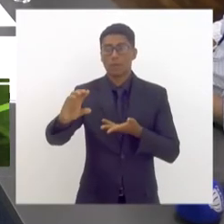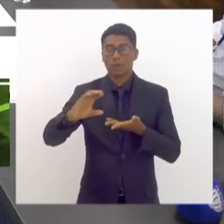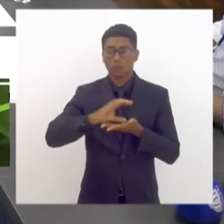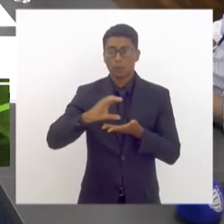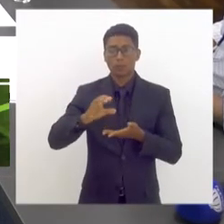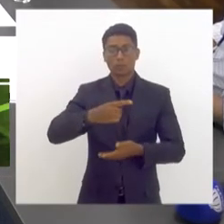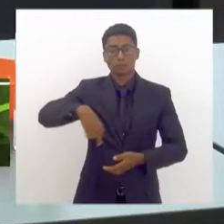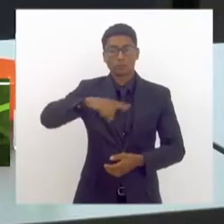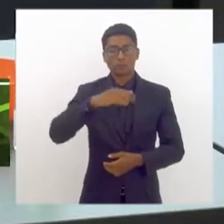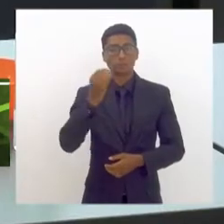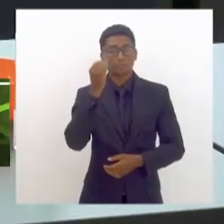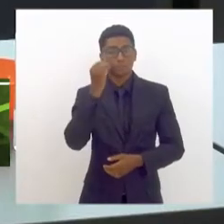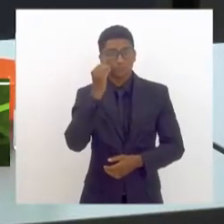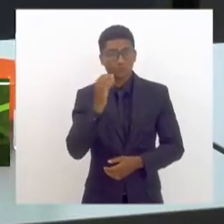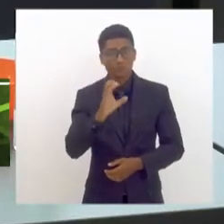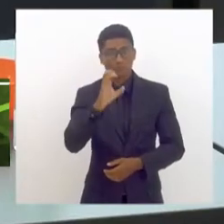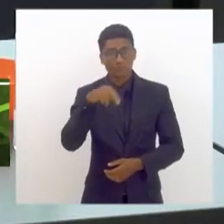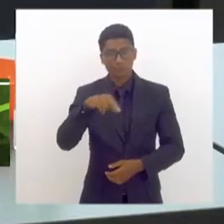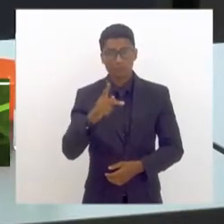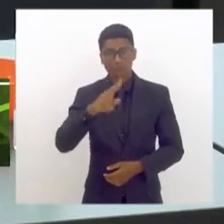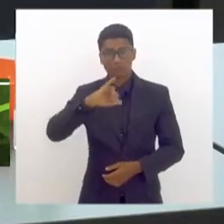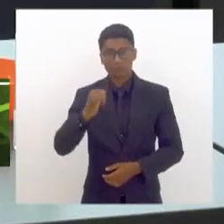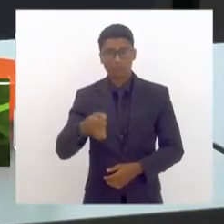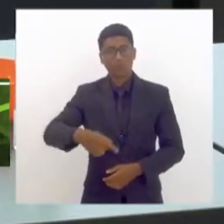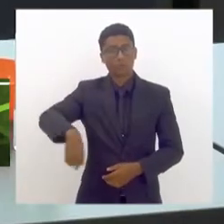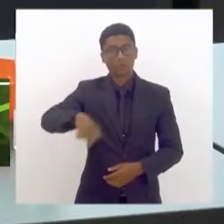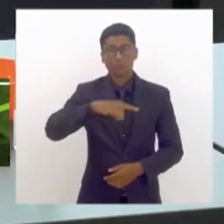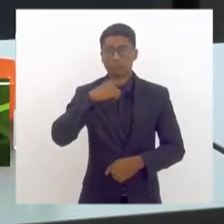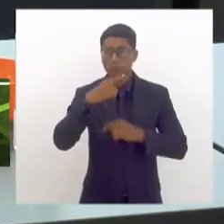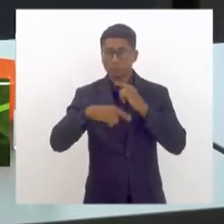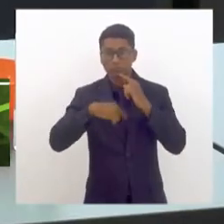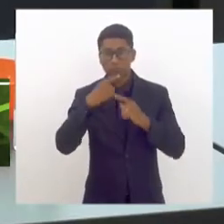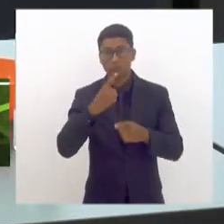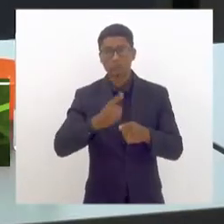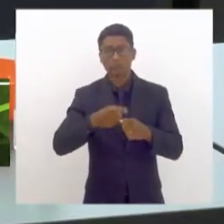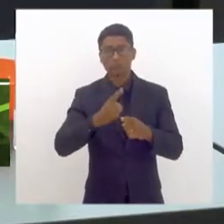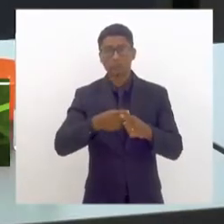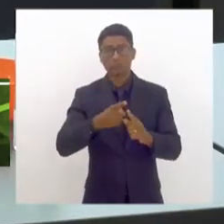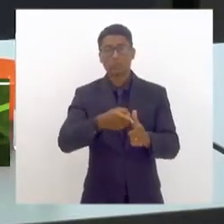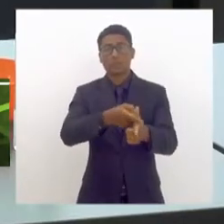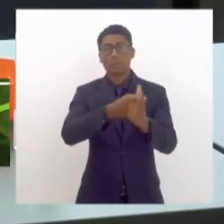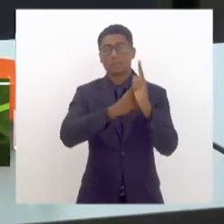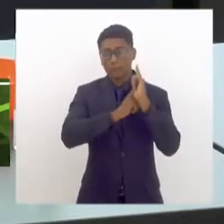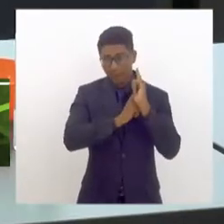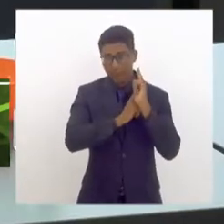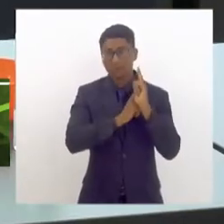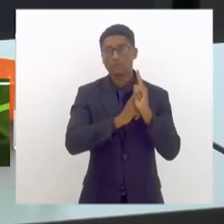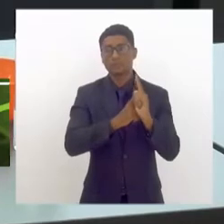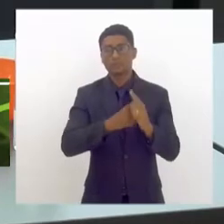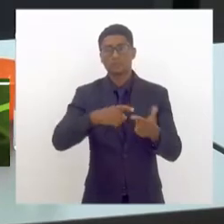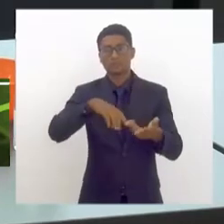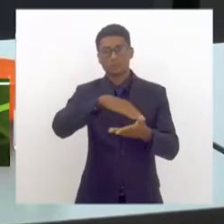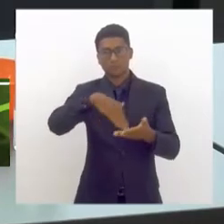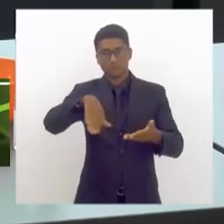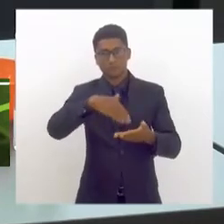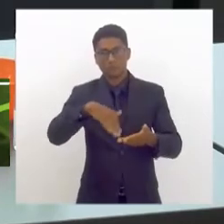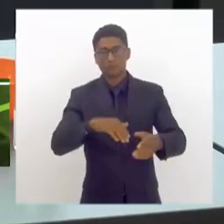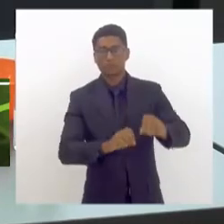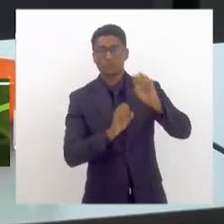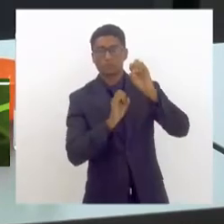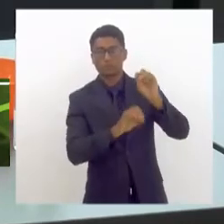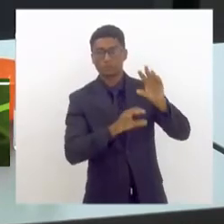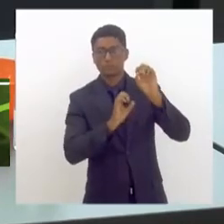nosso CNPJ, que a gente não conseguiu, porque dependia, eu recorri junto à Secretaria de Educação, eu falei com